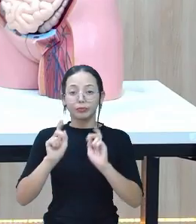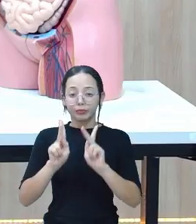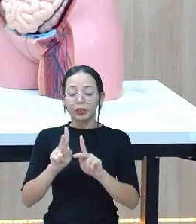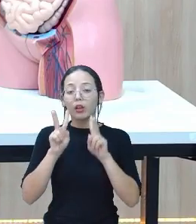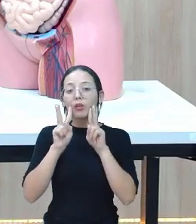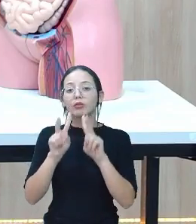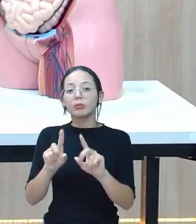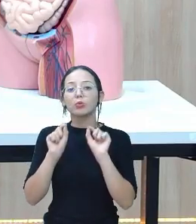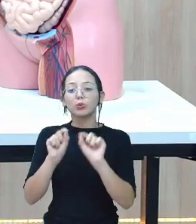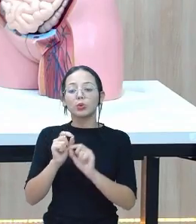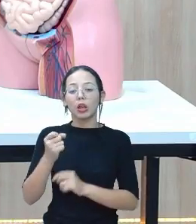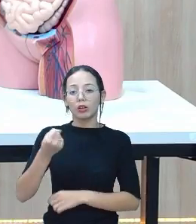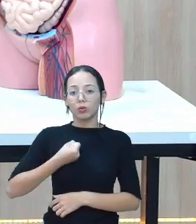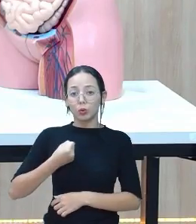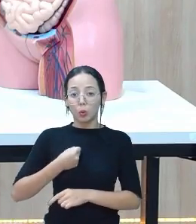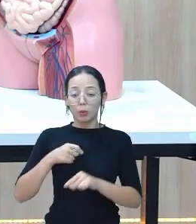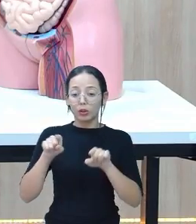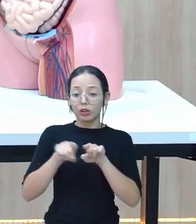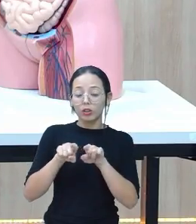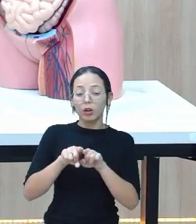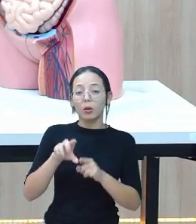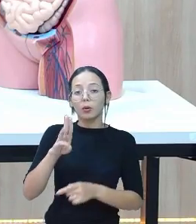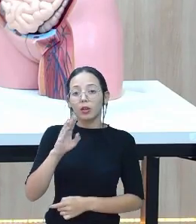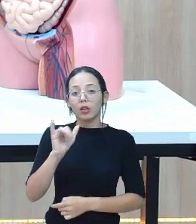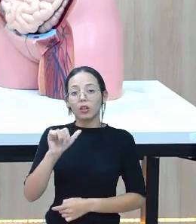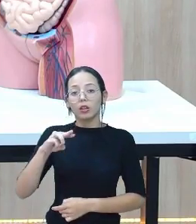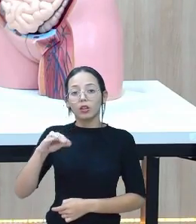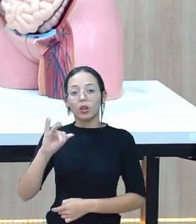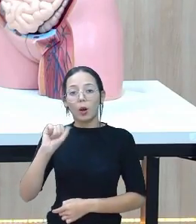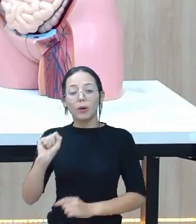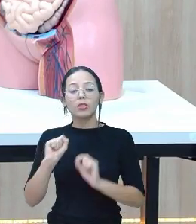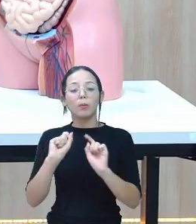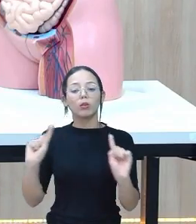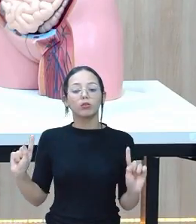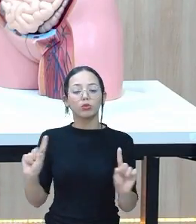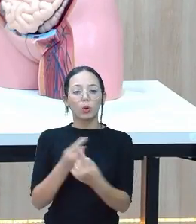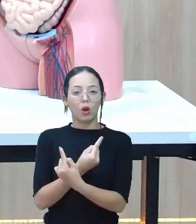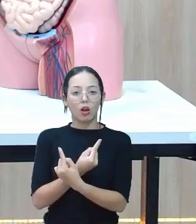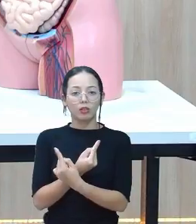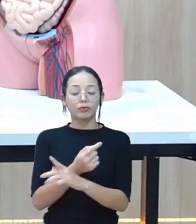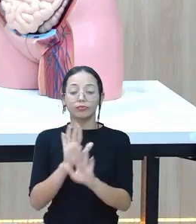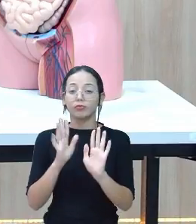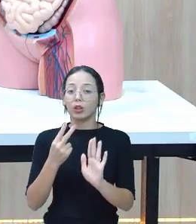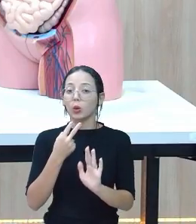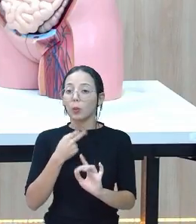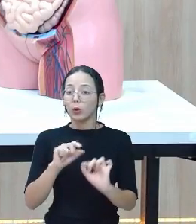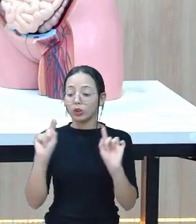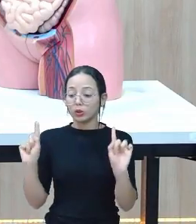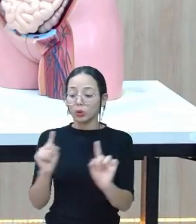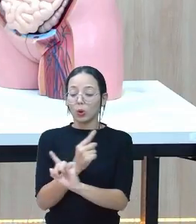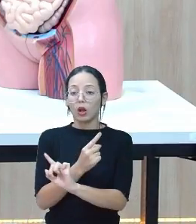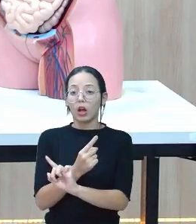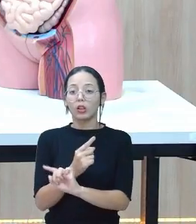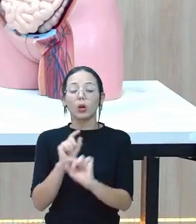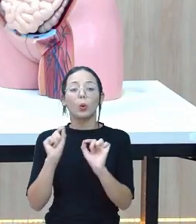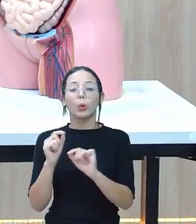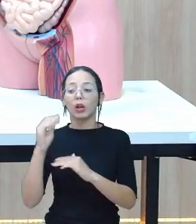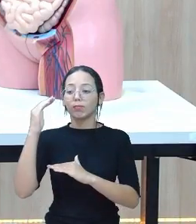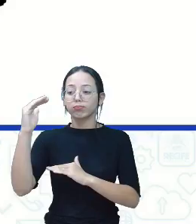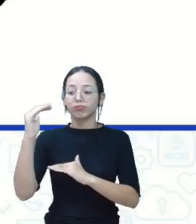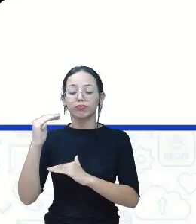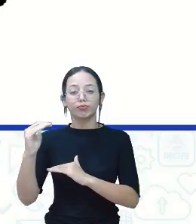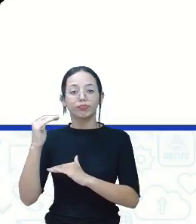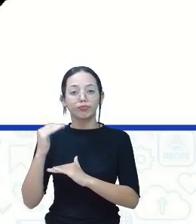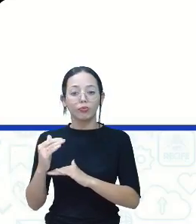que a pirâmide de número e a de biomassa, ela pode ser uma pirâmide invertida. Só não pode ser invertida a pirâmide